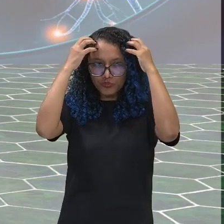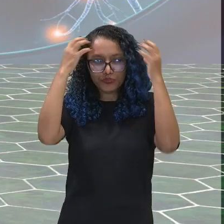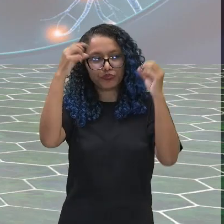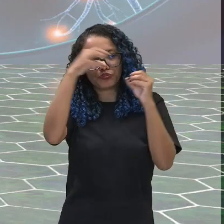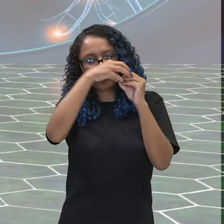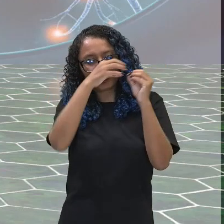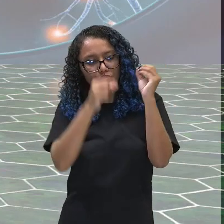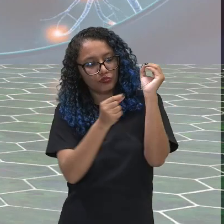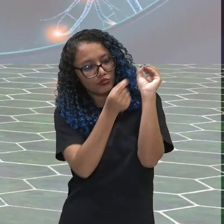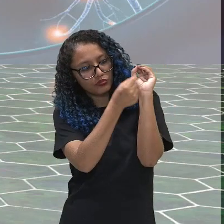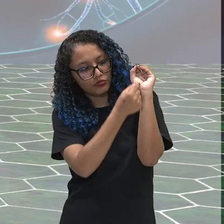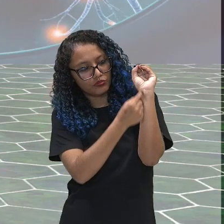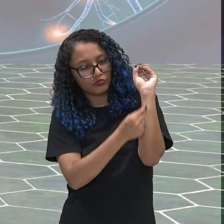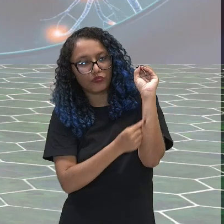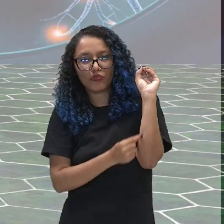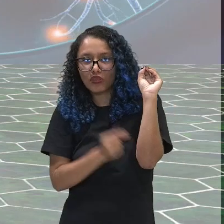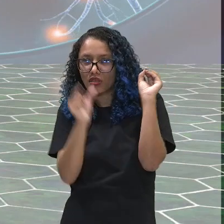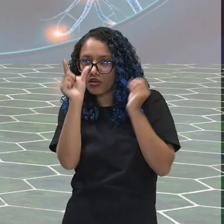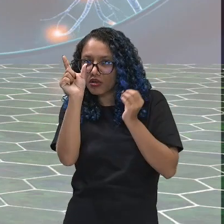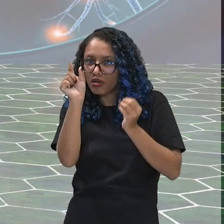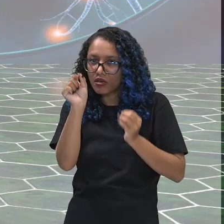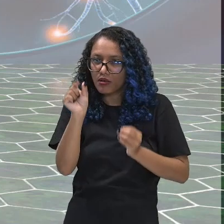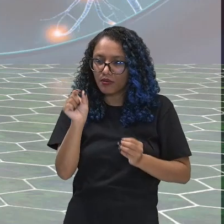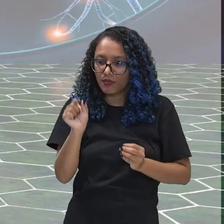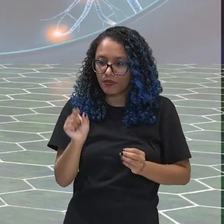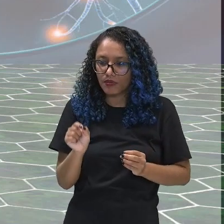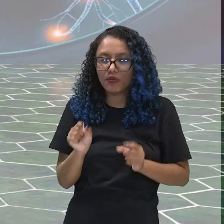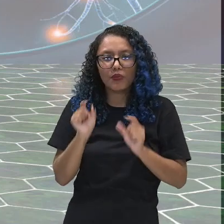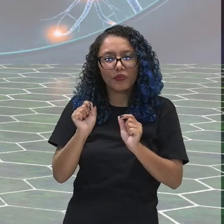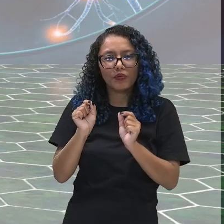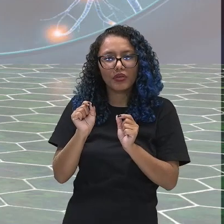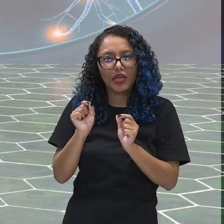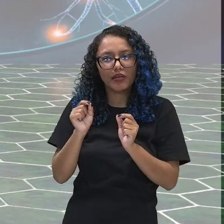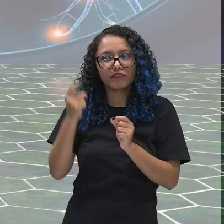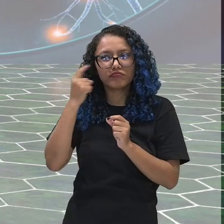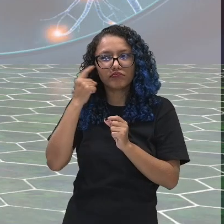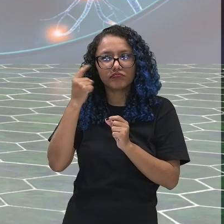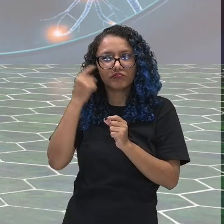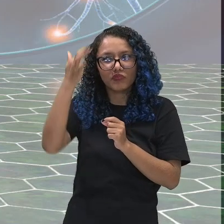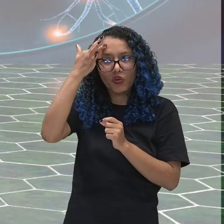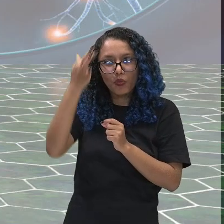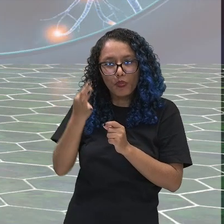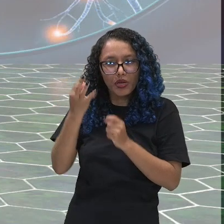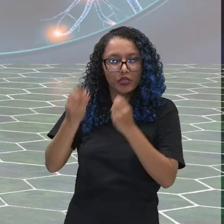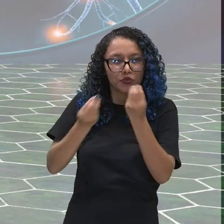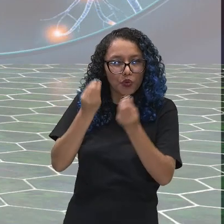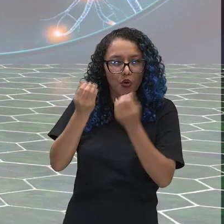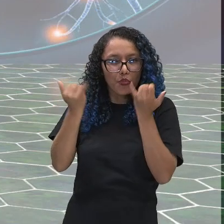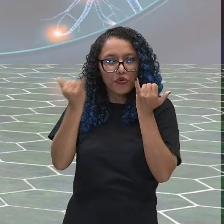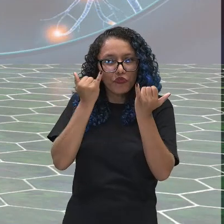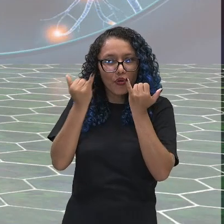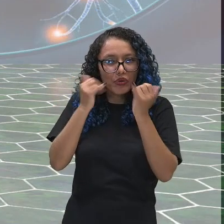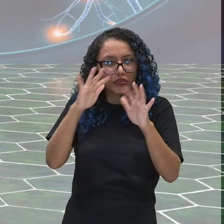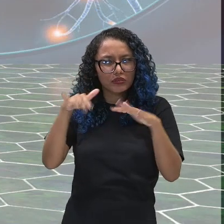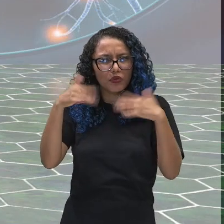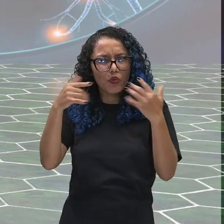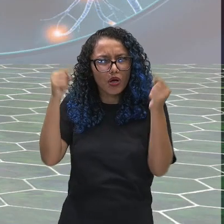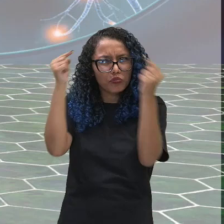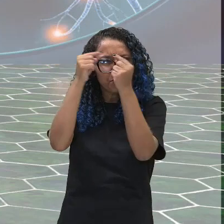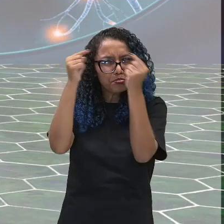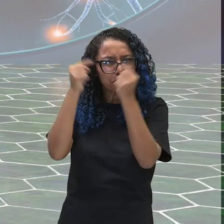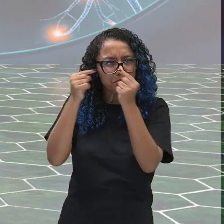e ali vai ser processada a informação. E a partir da resposta,